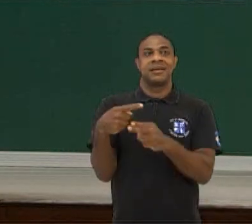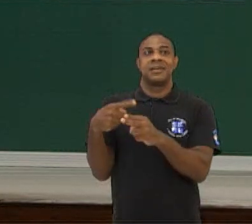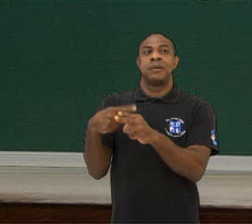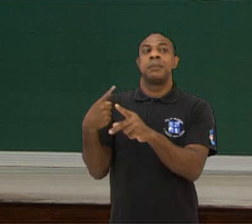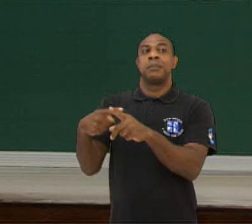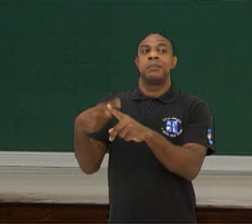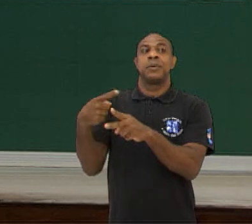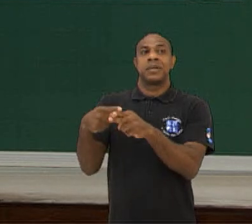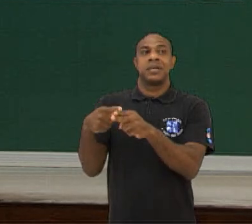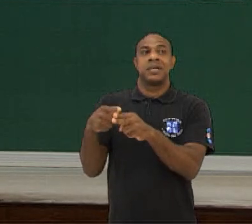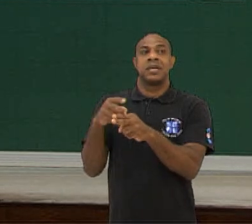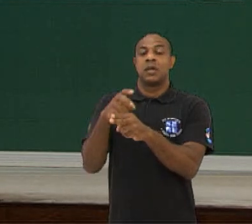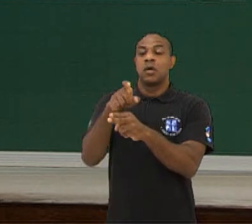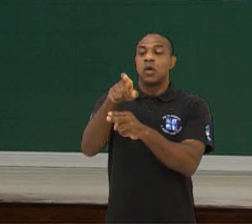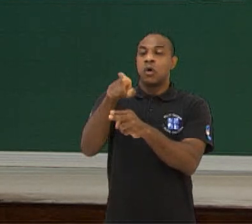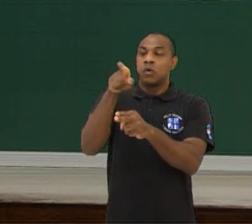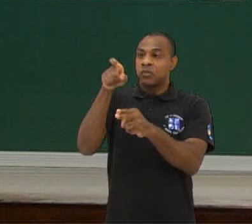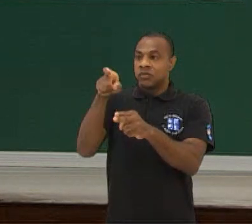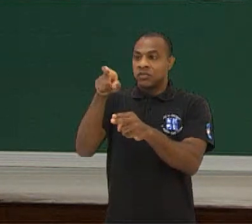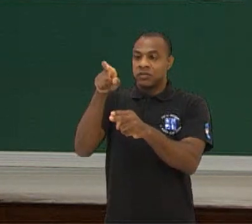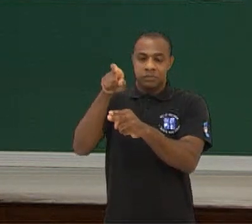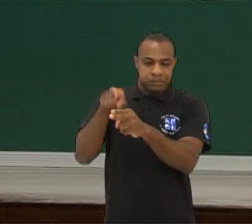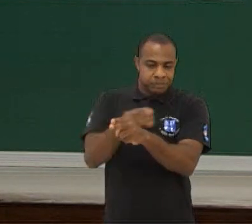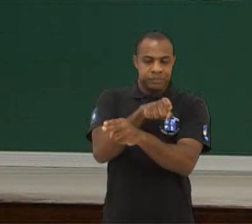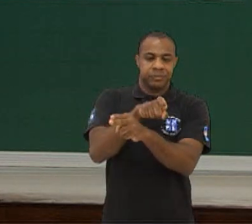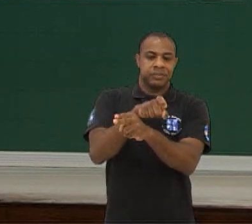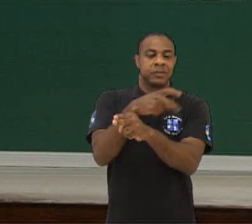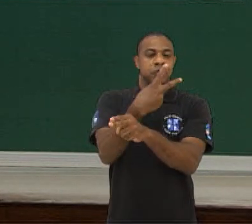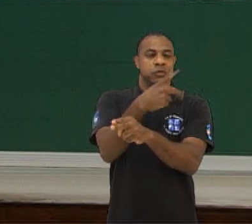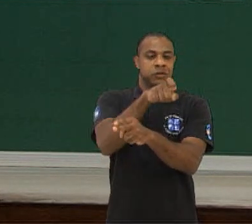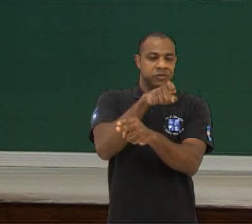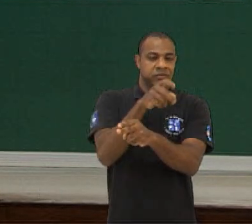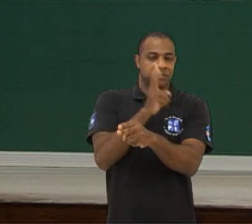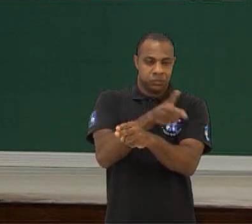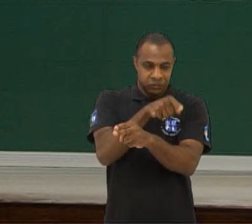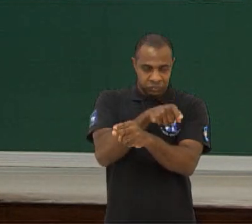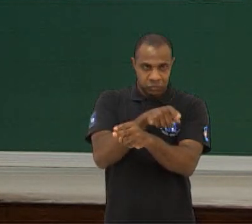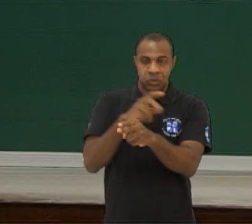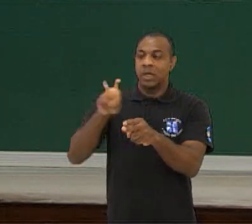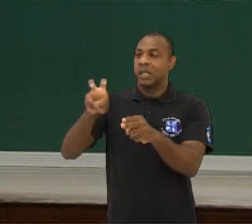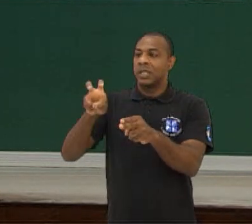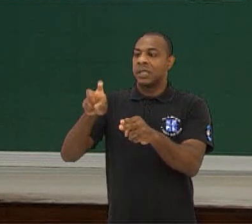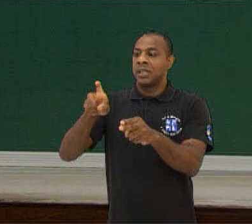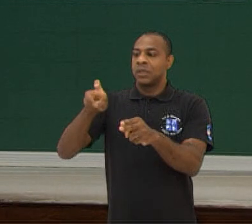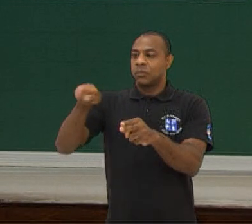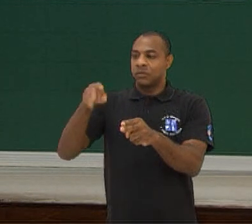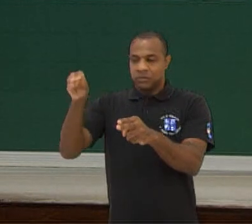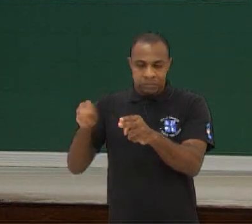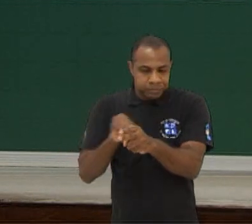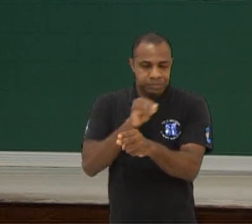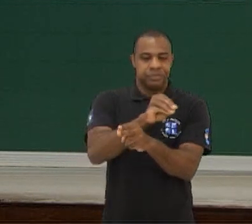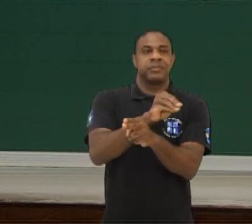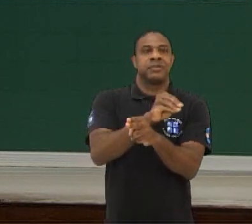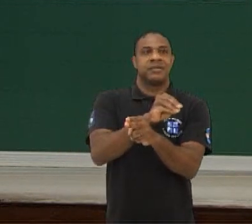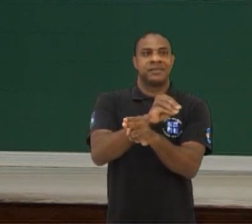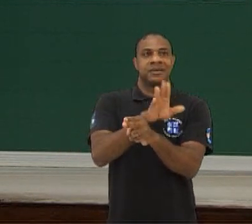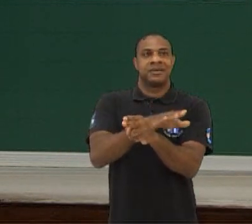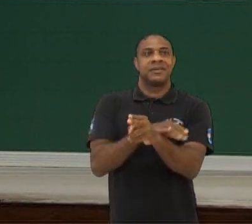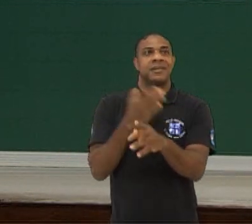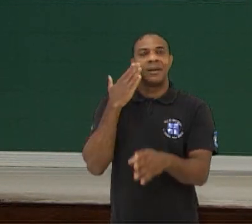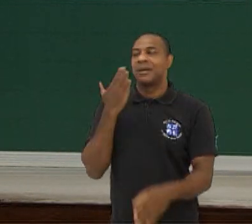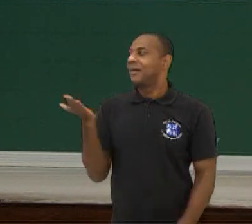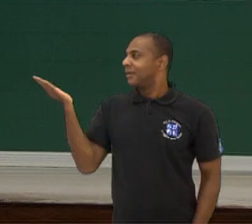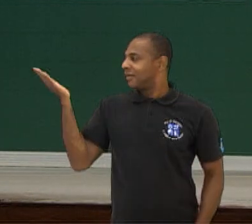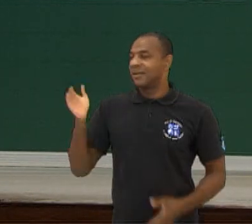deixar todos os x do mesmo lado da equação, no primeiro membro e depois no segundo, tá? Então, vamos fazer lá,